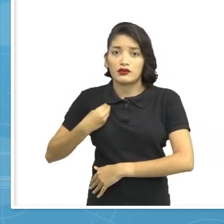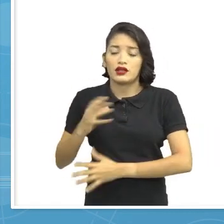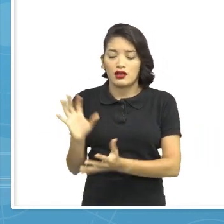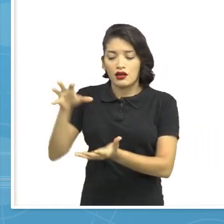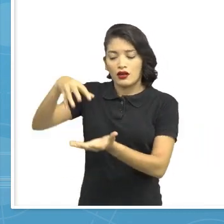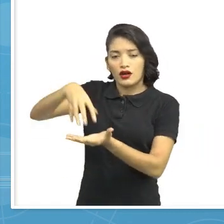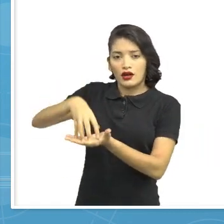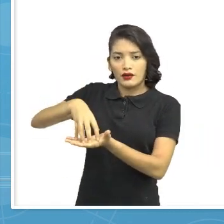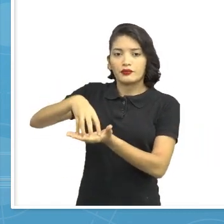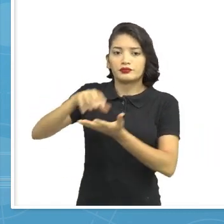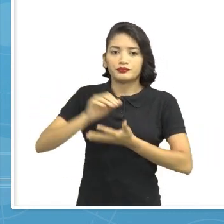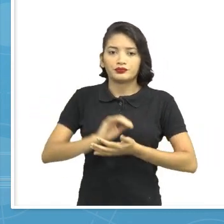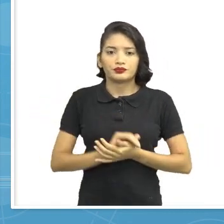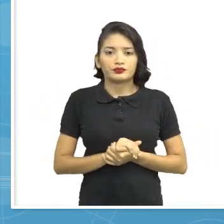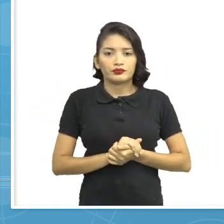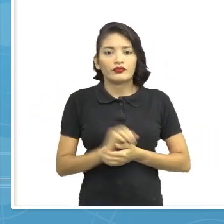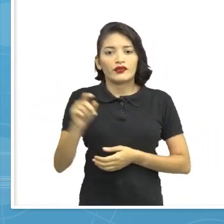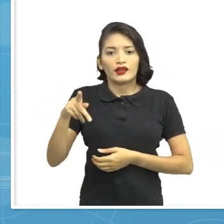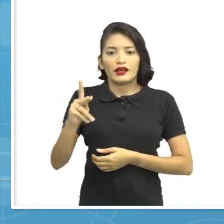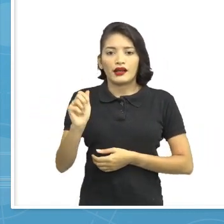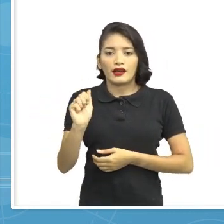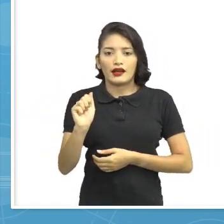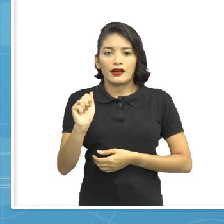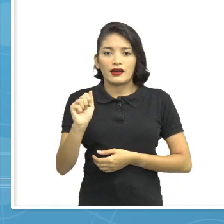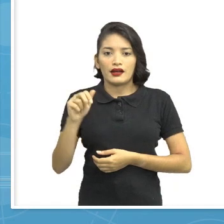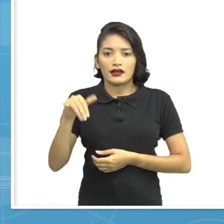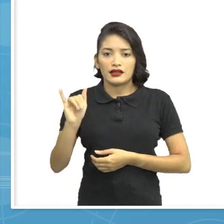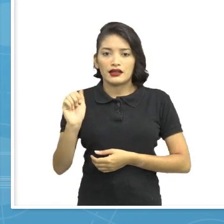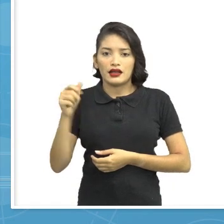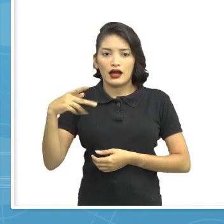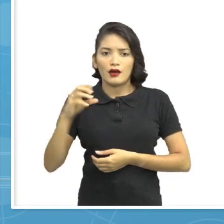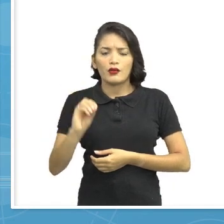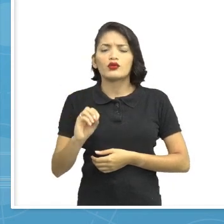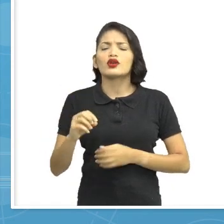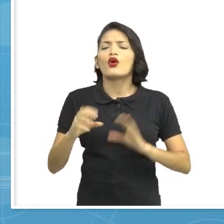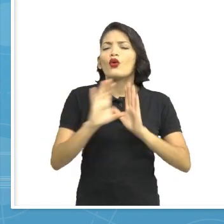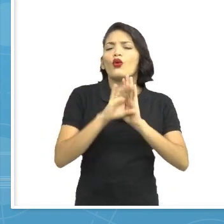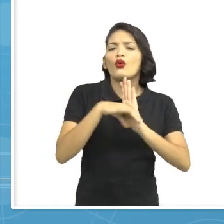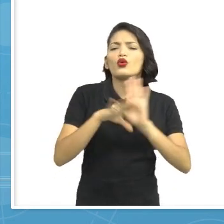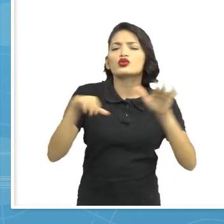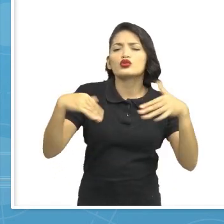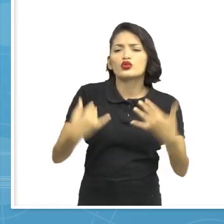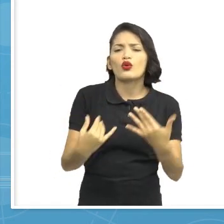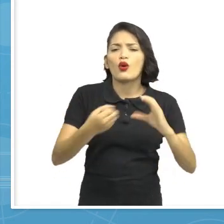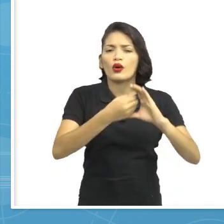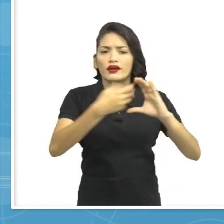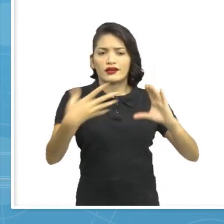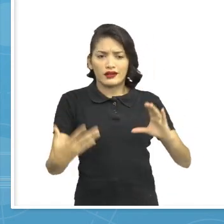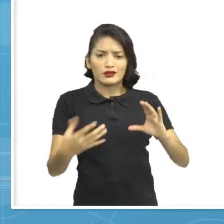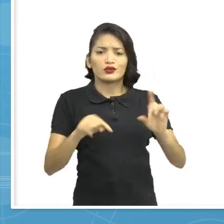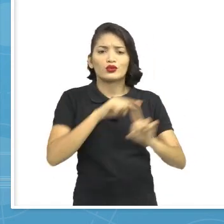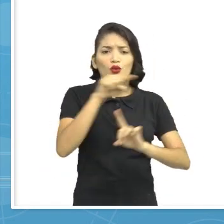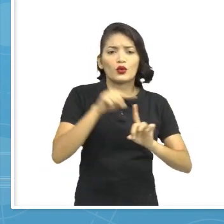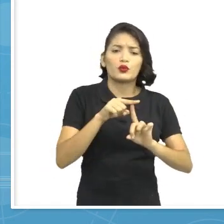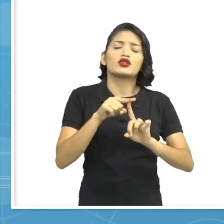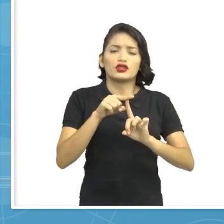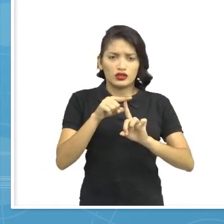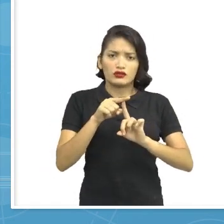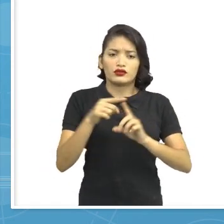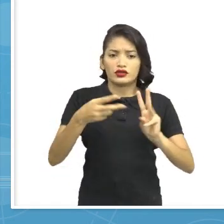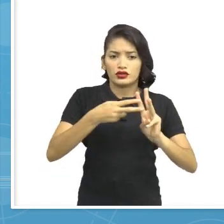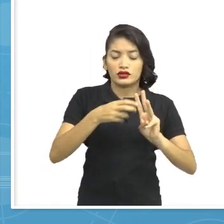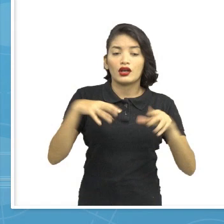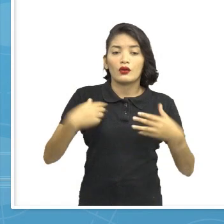caiapó. O conceito refere-se a características de que funcionalidade indígena? A, cerâmica;